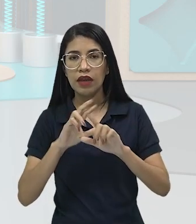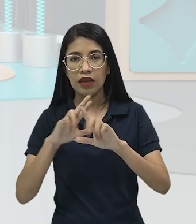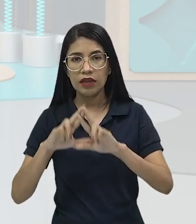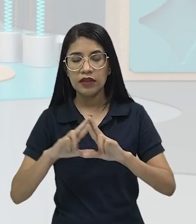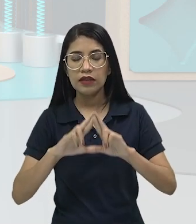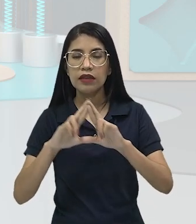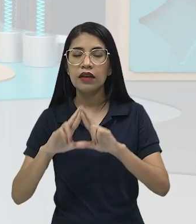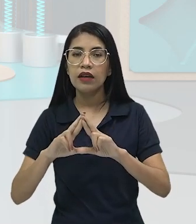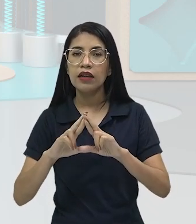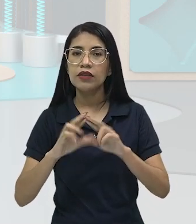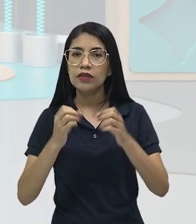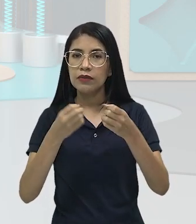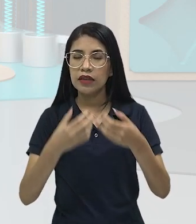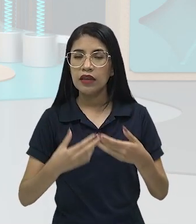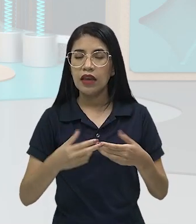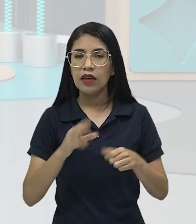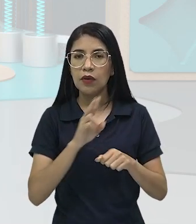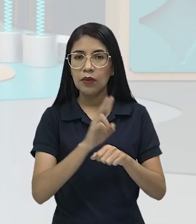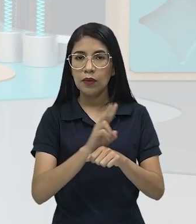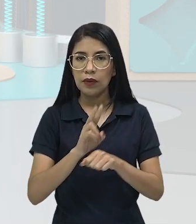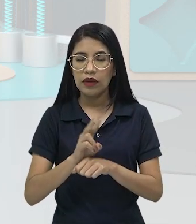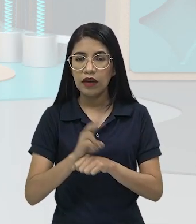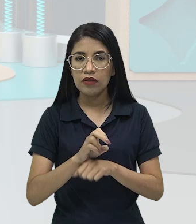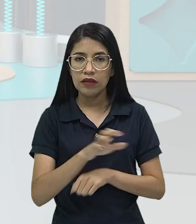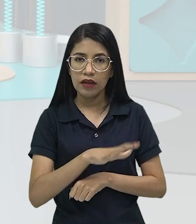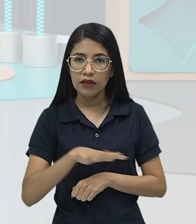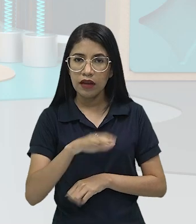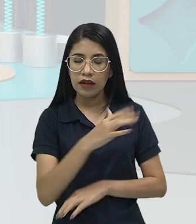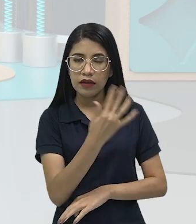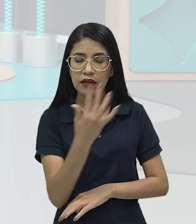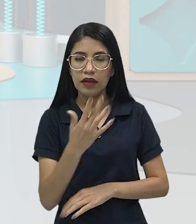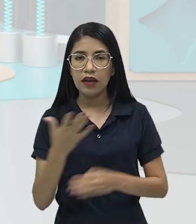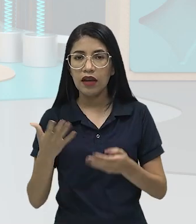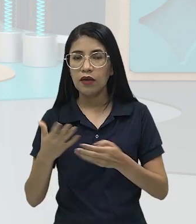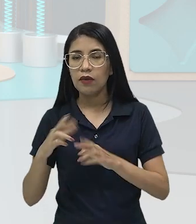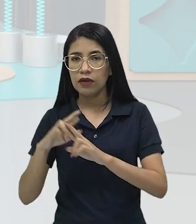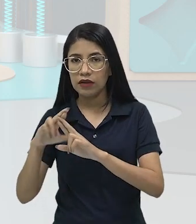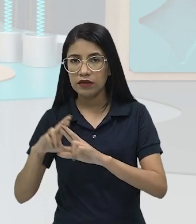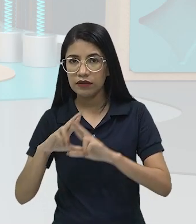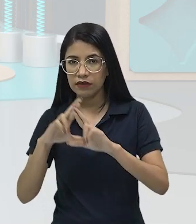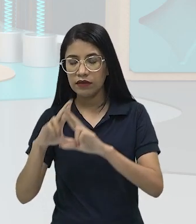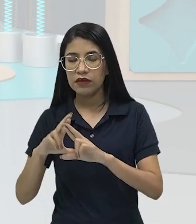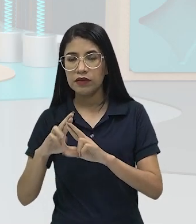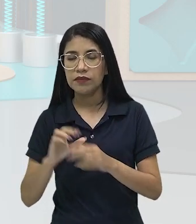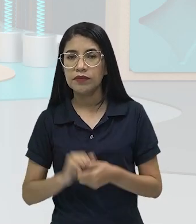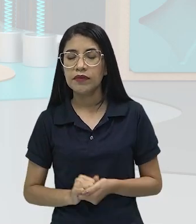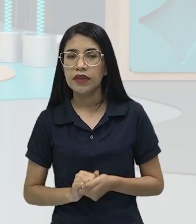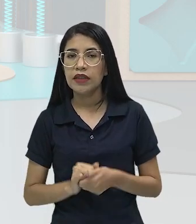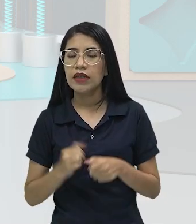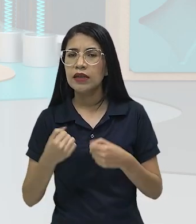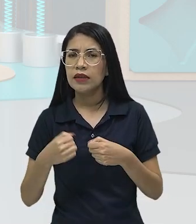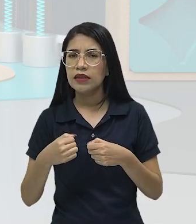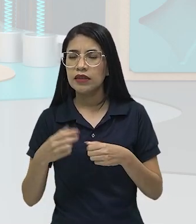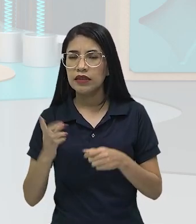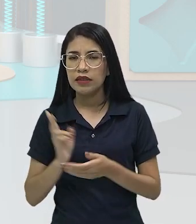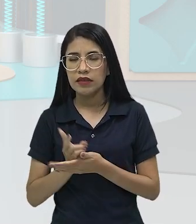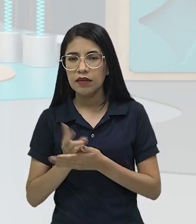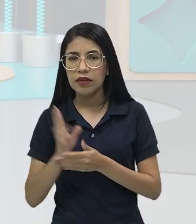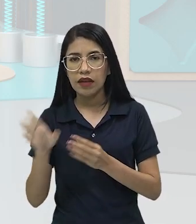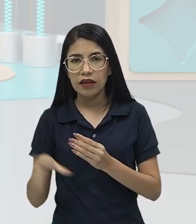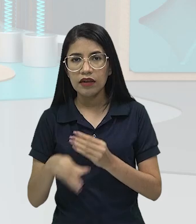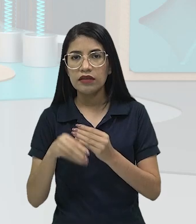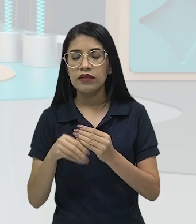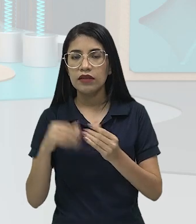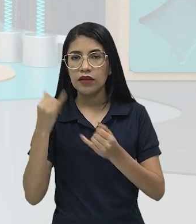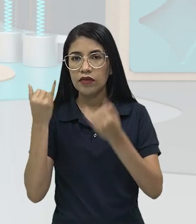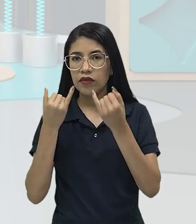Falei sobre preservação de espaços específicos e agora sobre reciclagem. Sempre esse acréscimo de